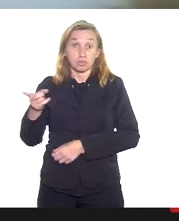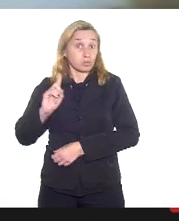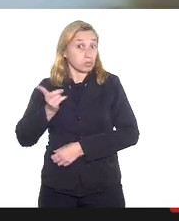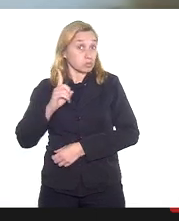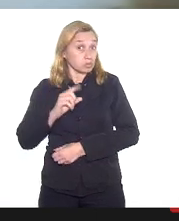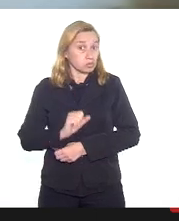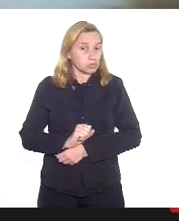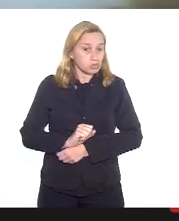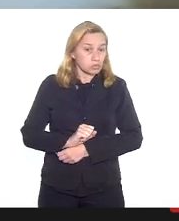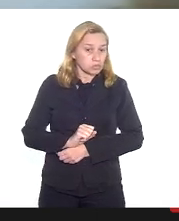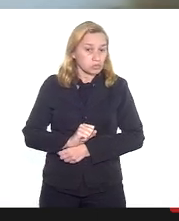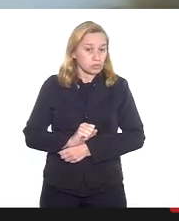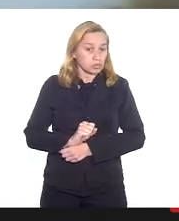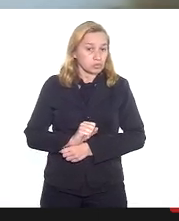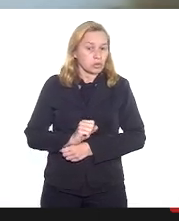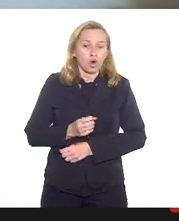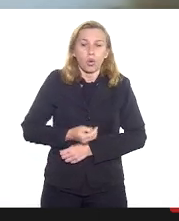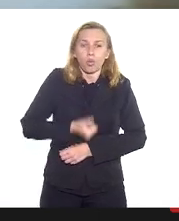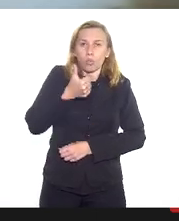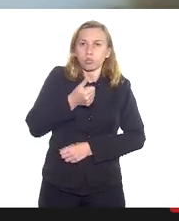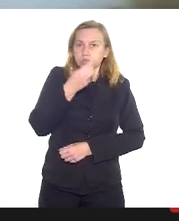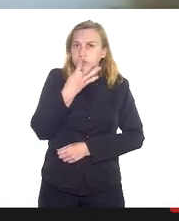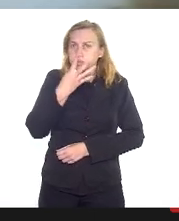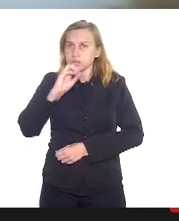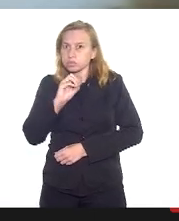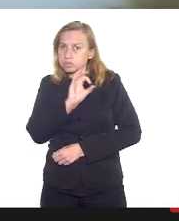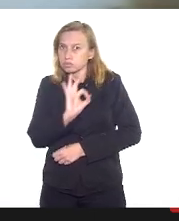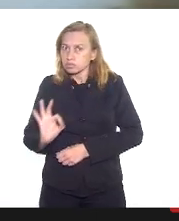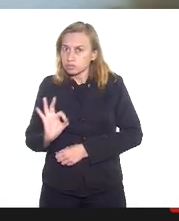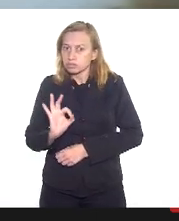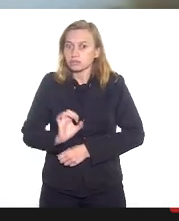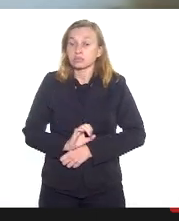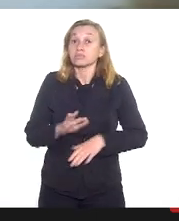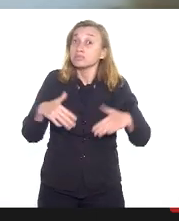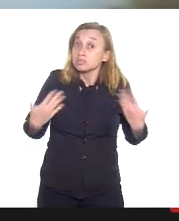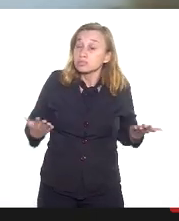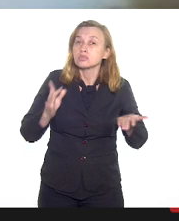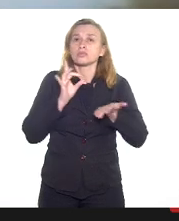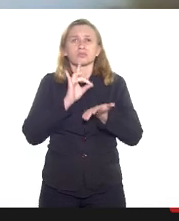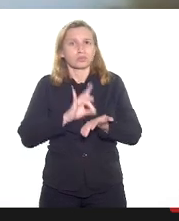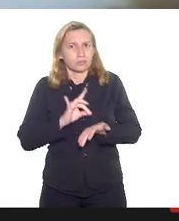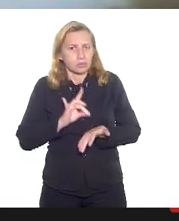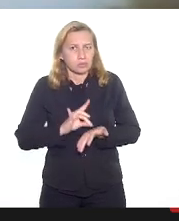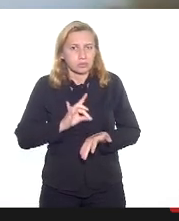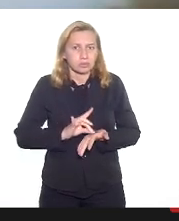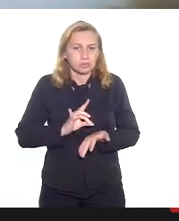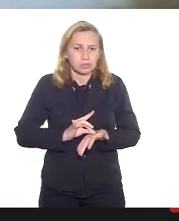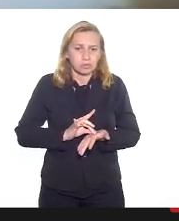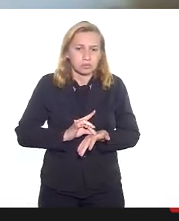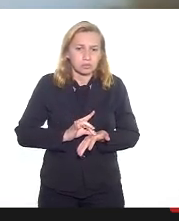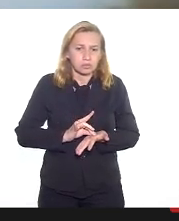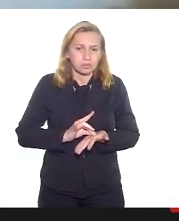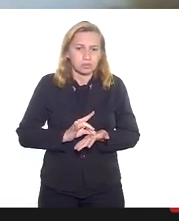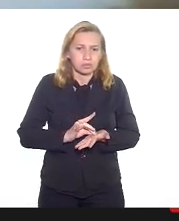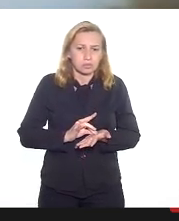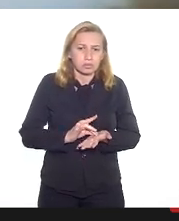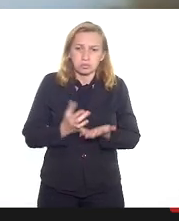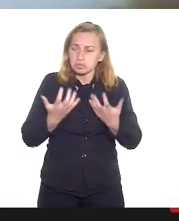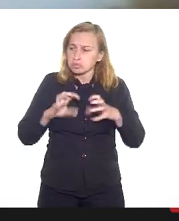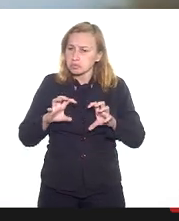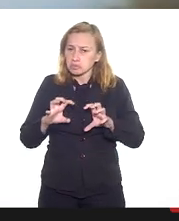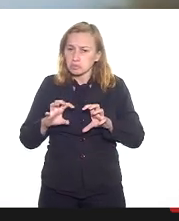reajustamento bater a casa de quase 40%. Então, é realmente não querer